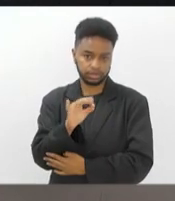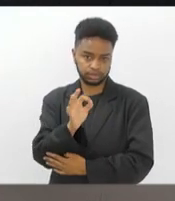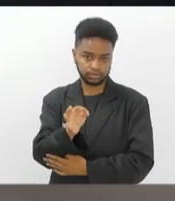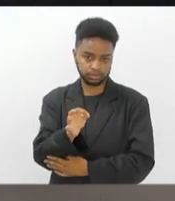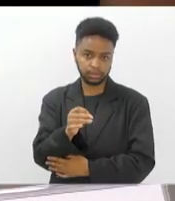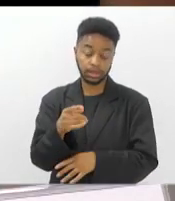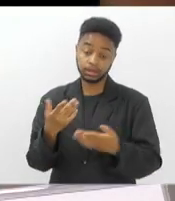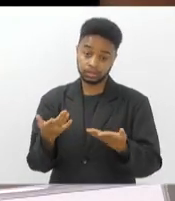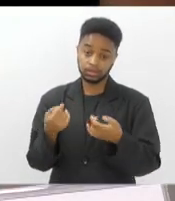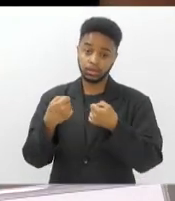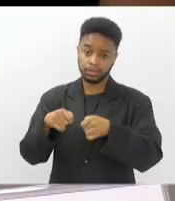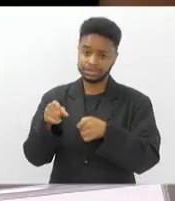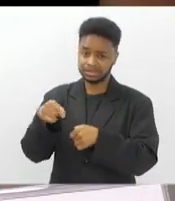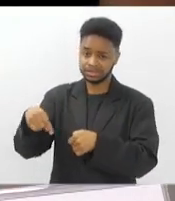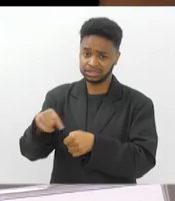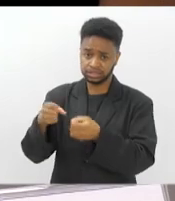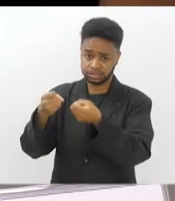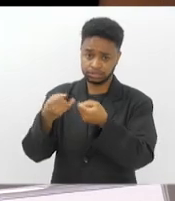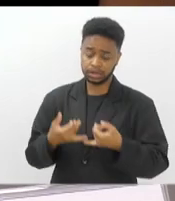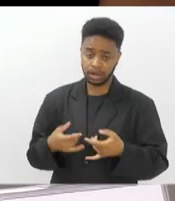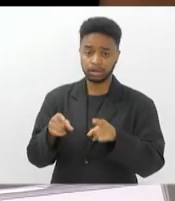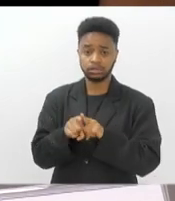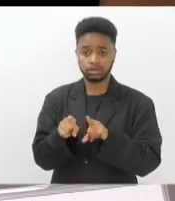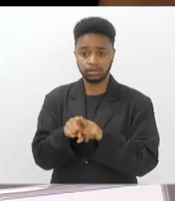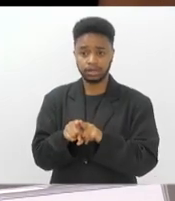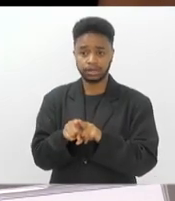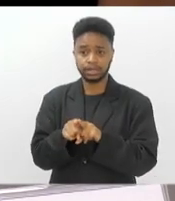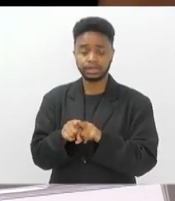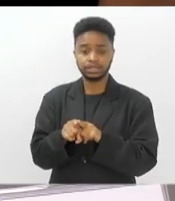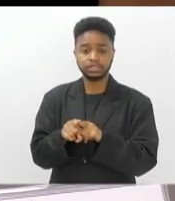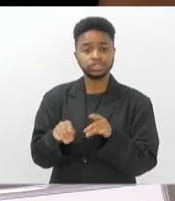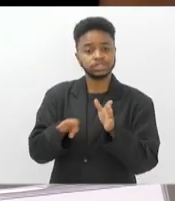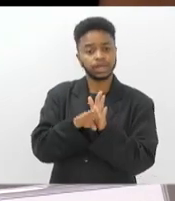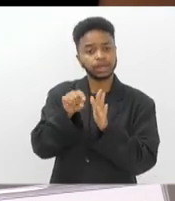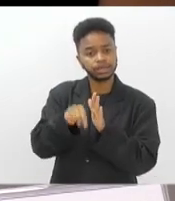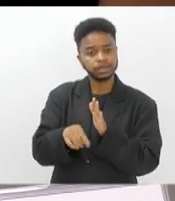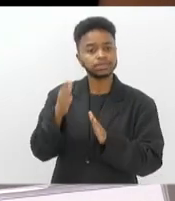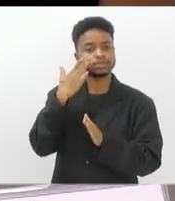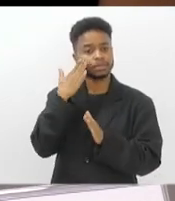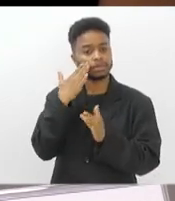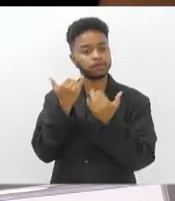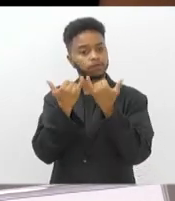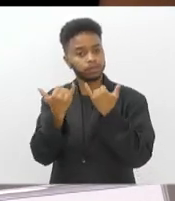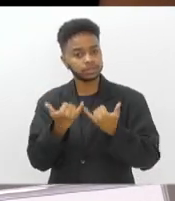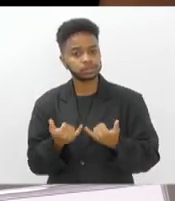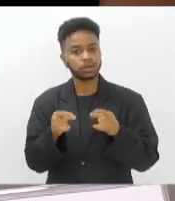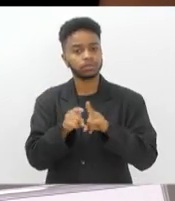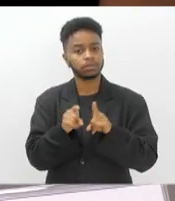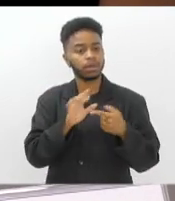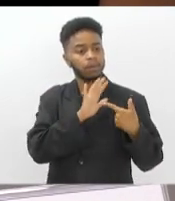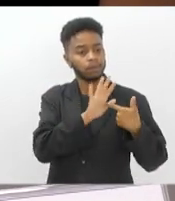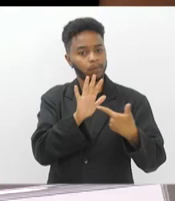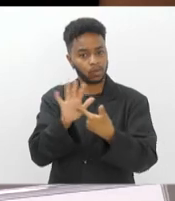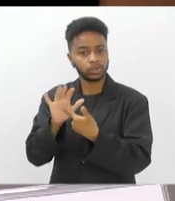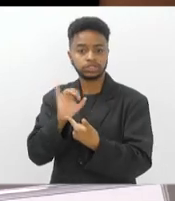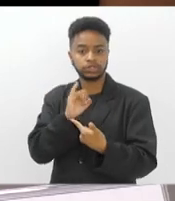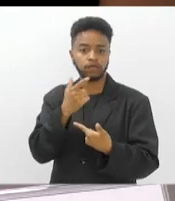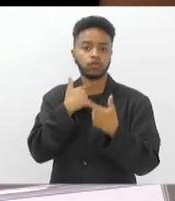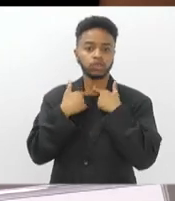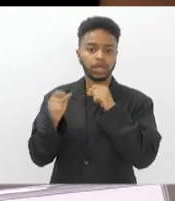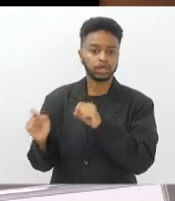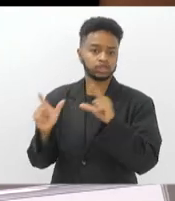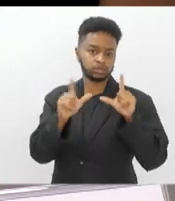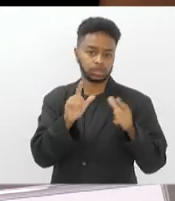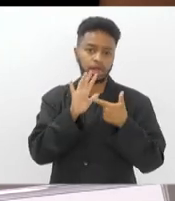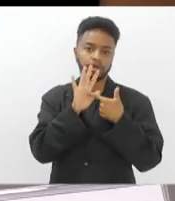precisa que eles esclareçam né para que eles venham com dados com apresentações inclusive se desejarem fazer alguma